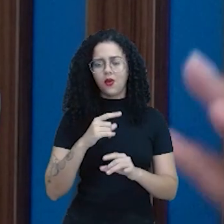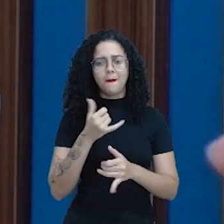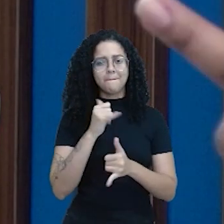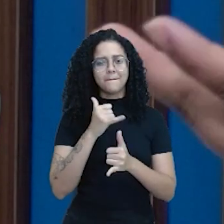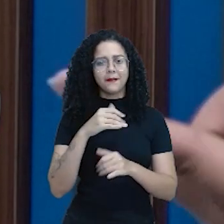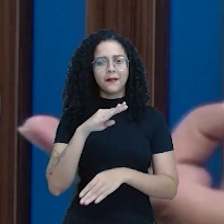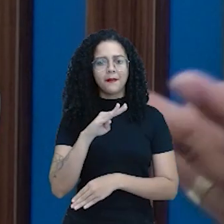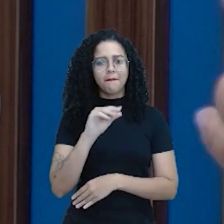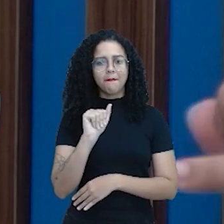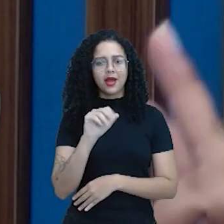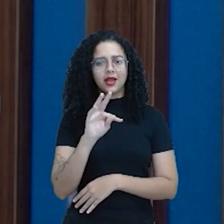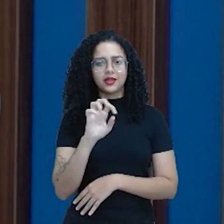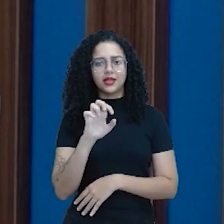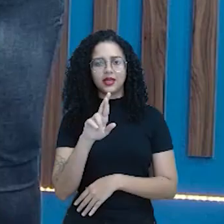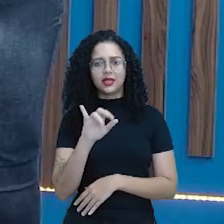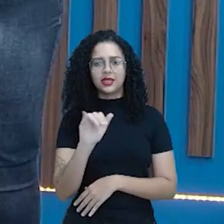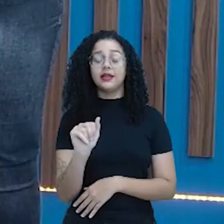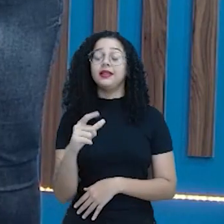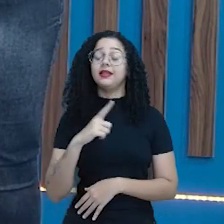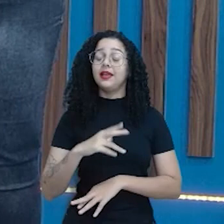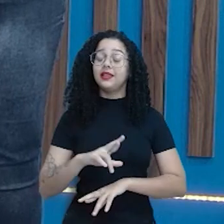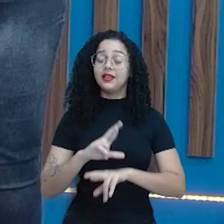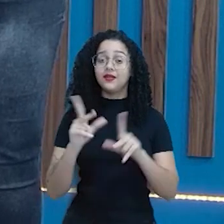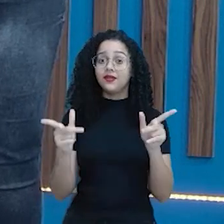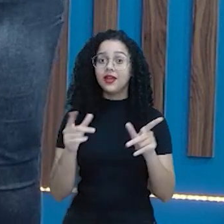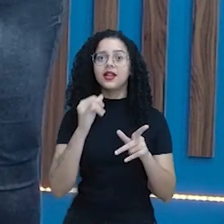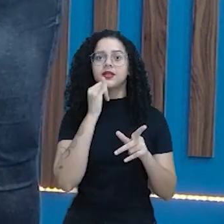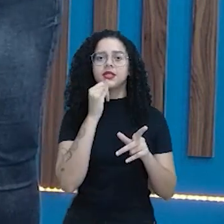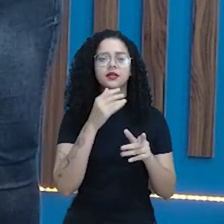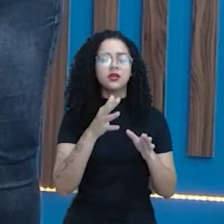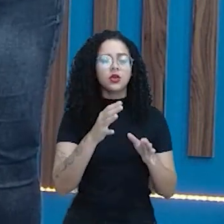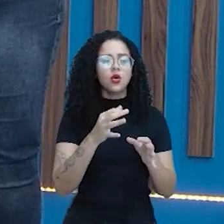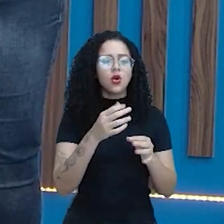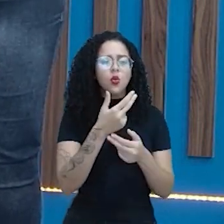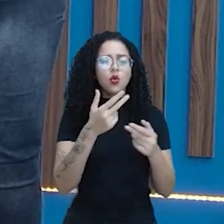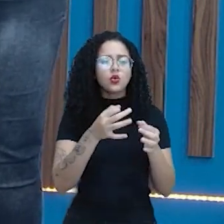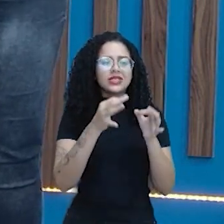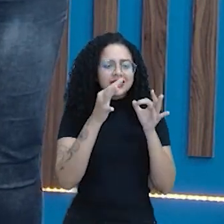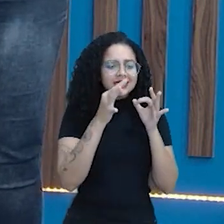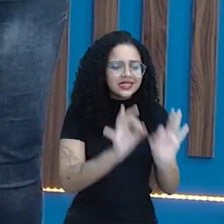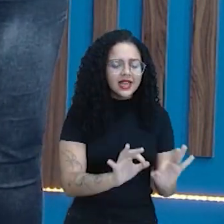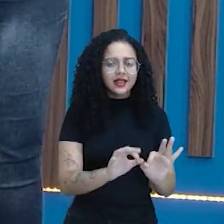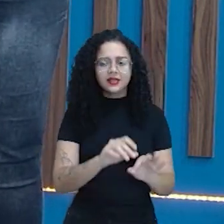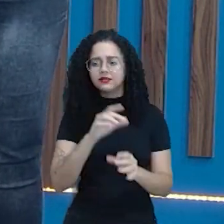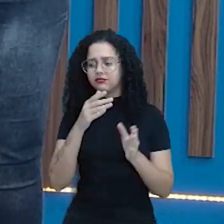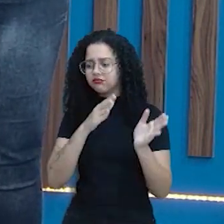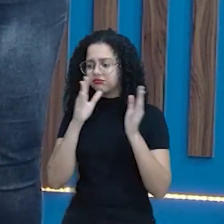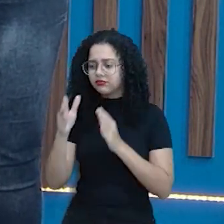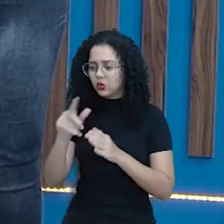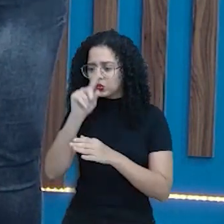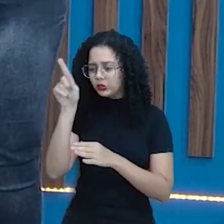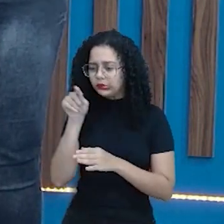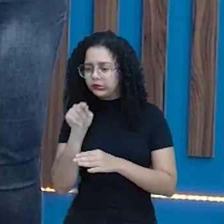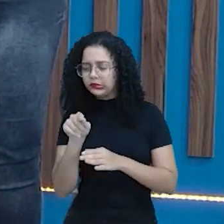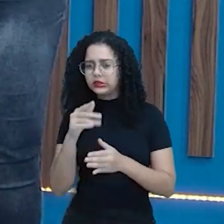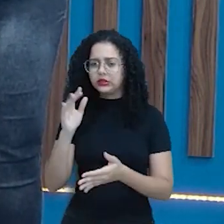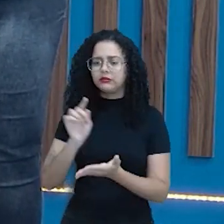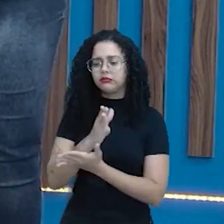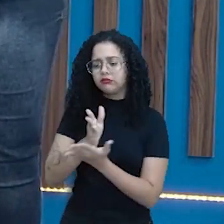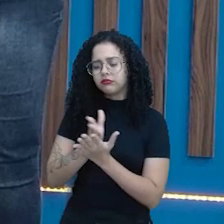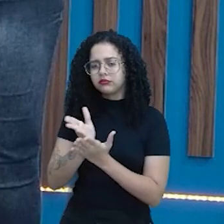aí a gente tem uma diferença muito grande do que algo muito exato e algo muito subjetivo. Nós, enquanto seres humanos, a gente tem a